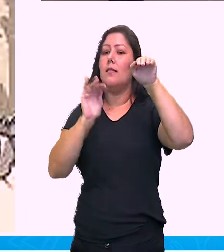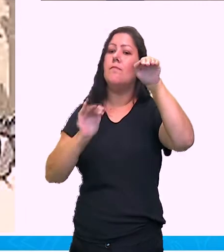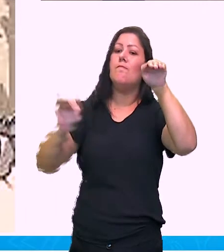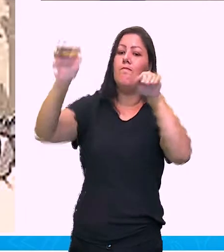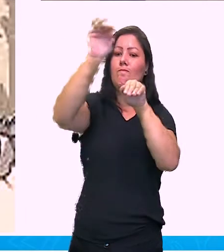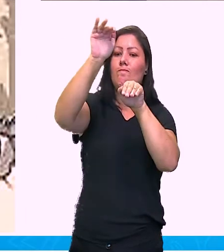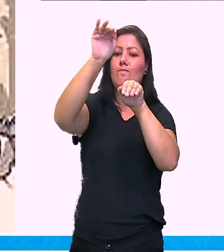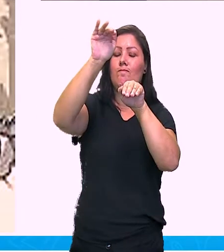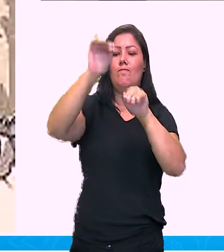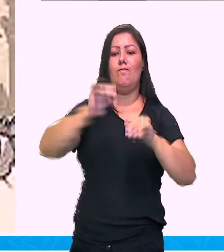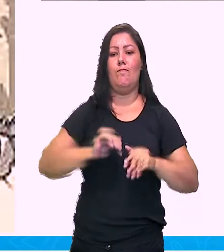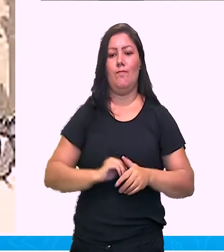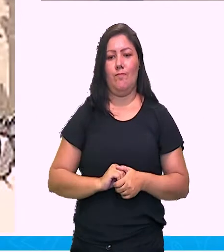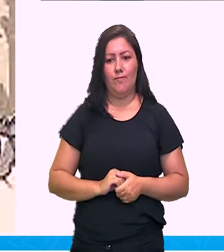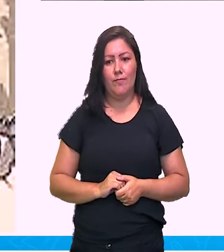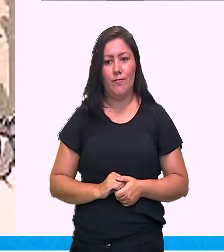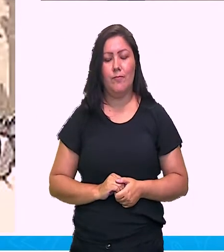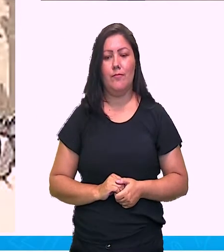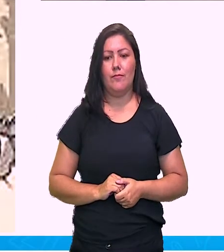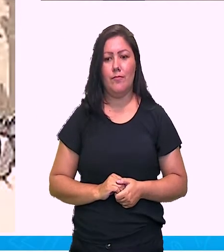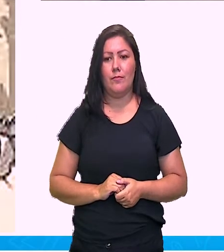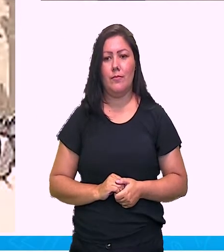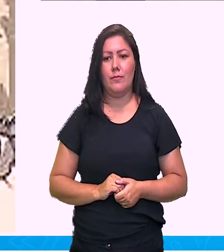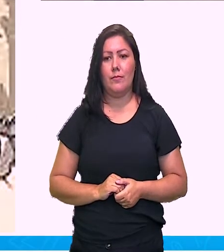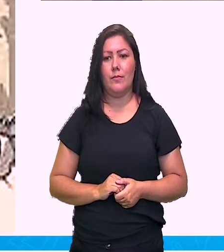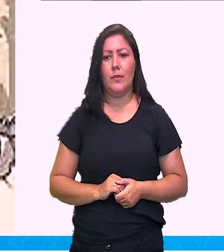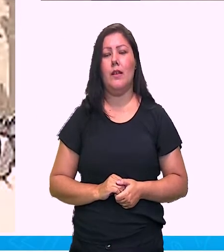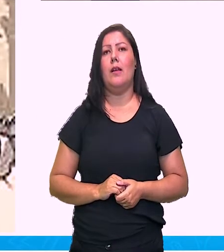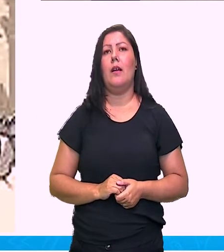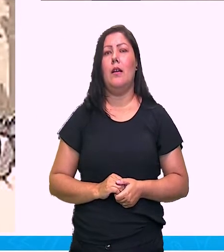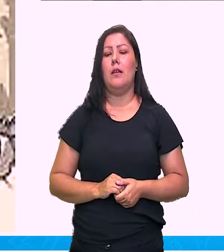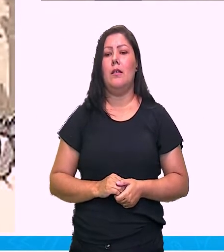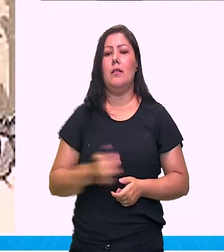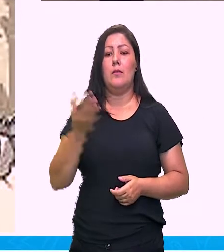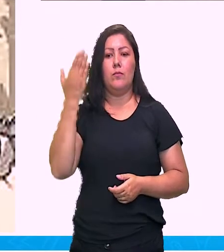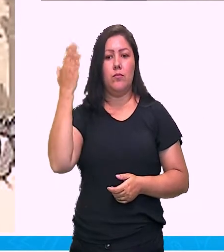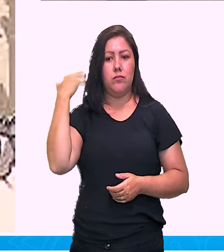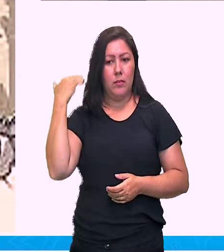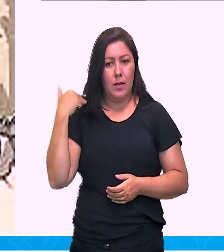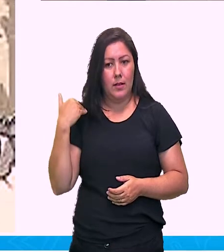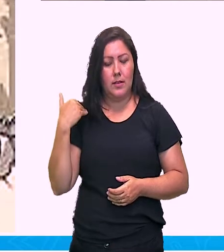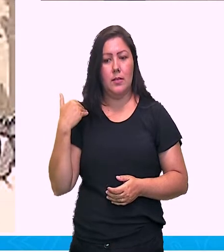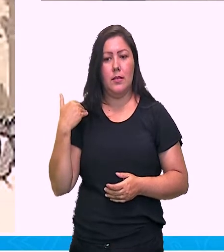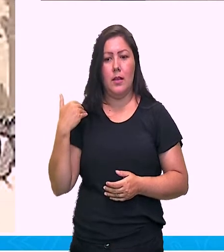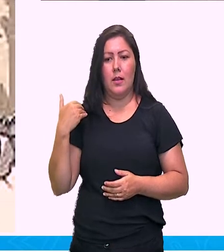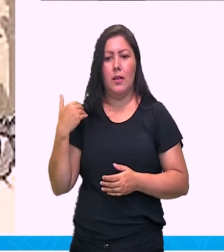outro. Foi o momento que o mundo viveu a Guerra Fria.